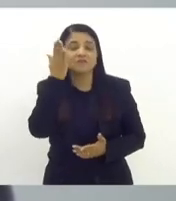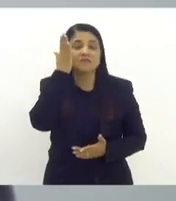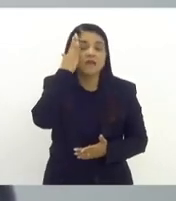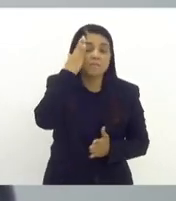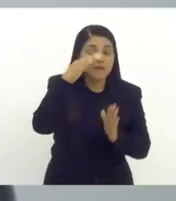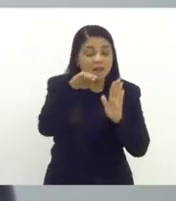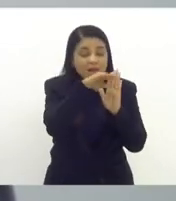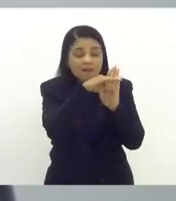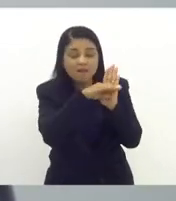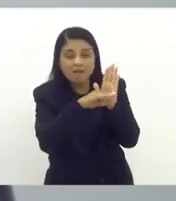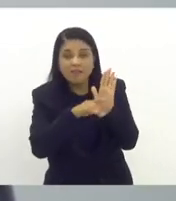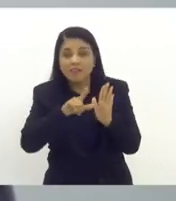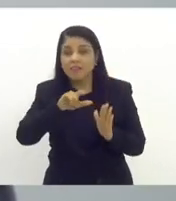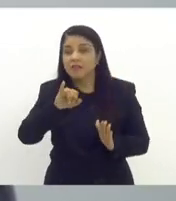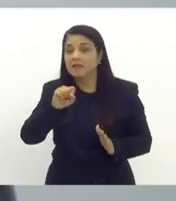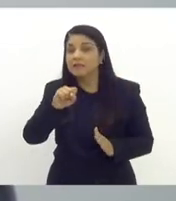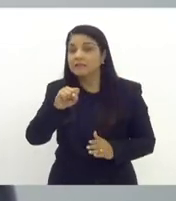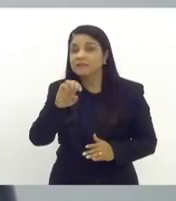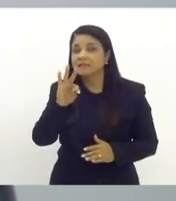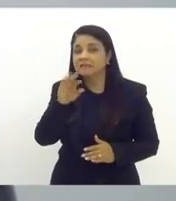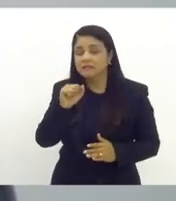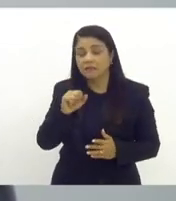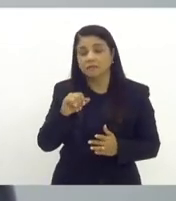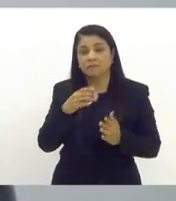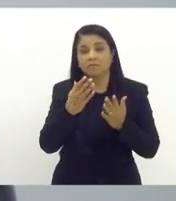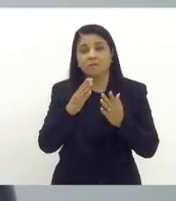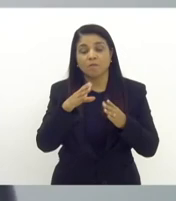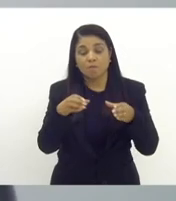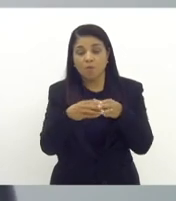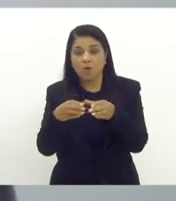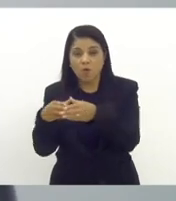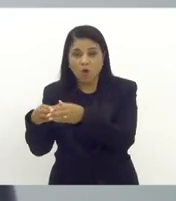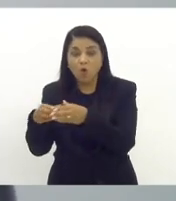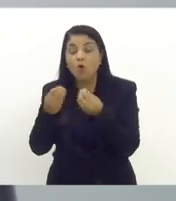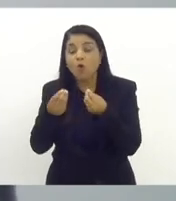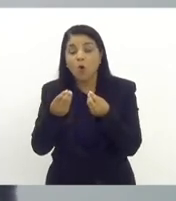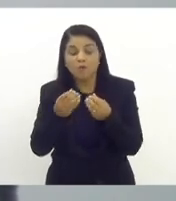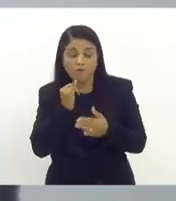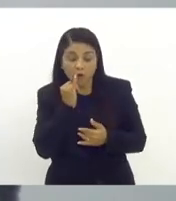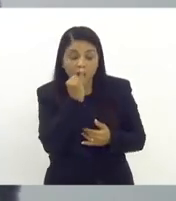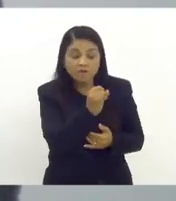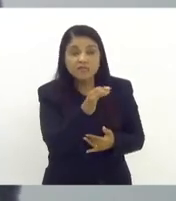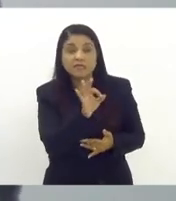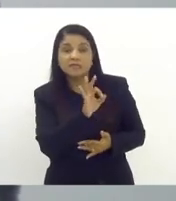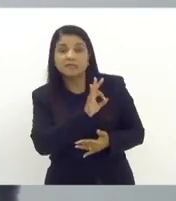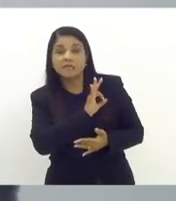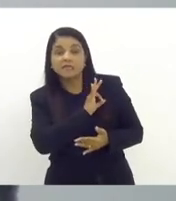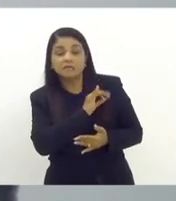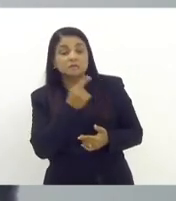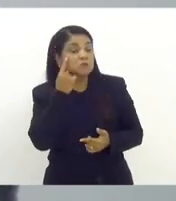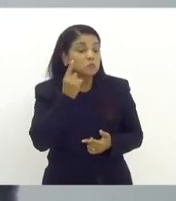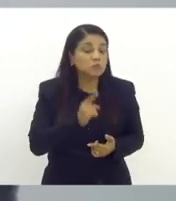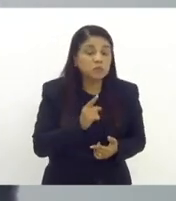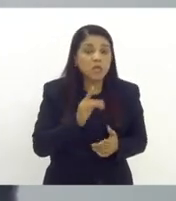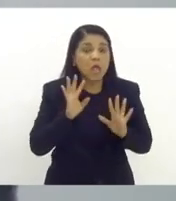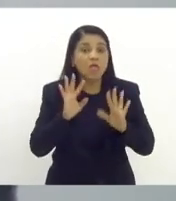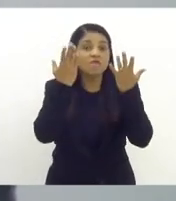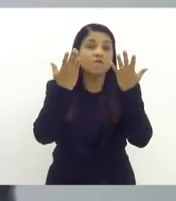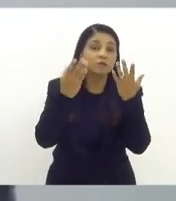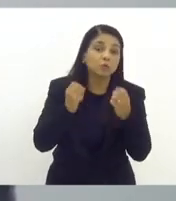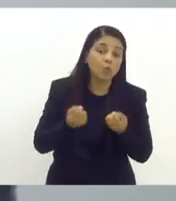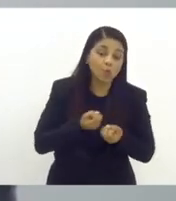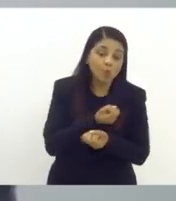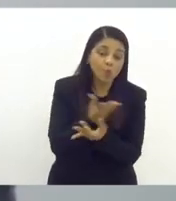porque como é que eu vou reforçar uma delegacia um efetivo se eu não sei qual o evento que tem lá entendeu então assim ó